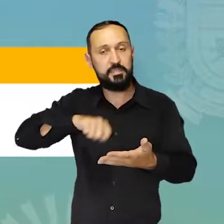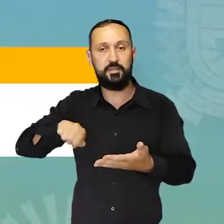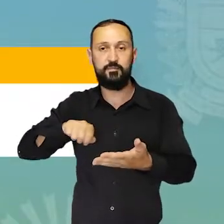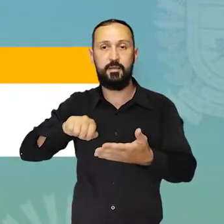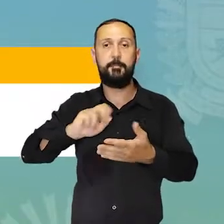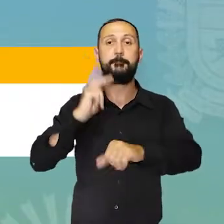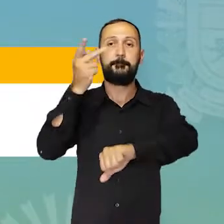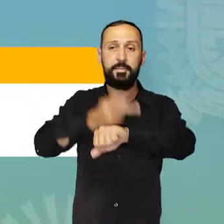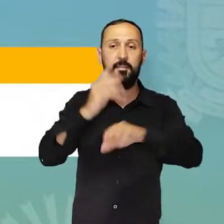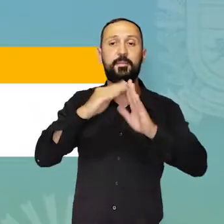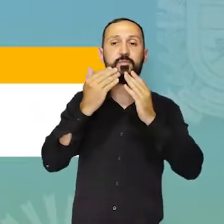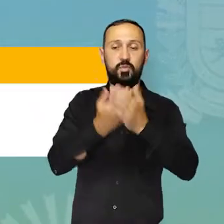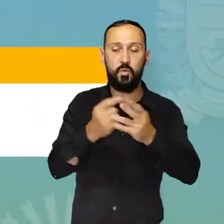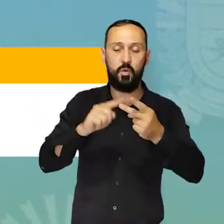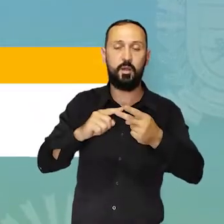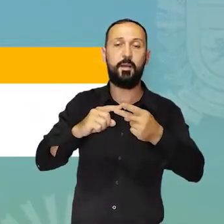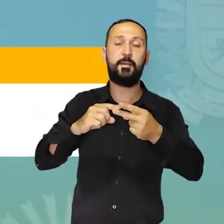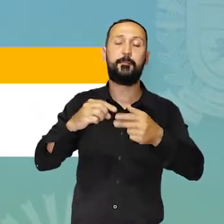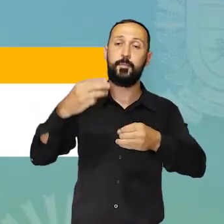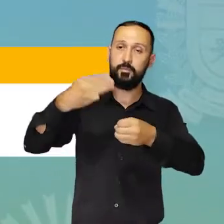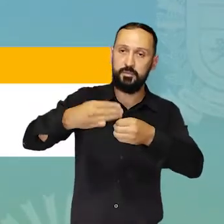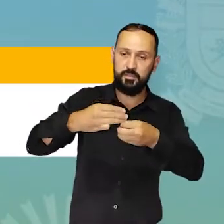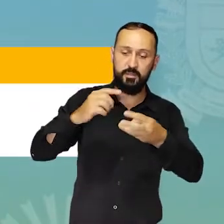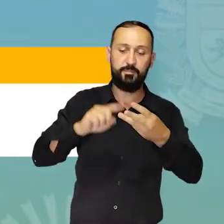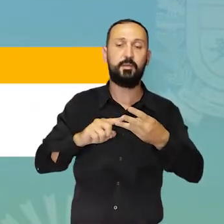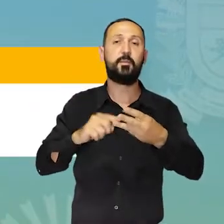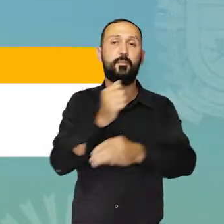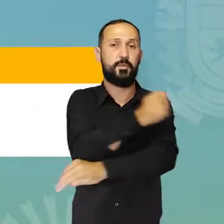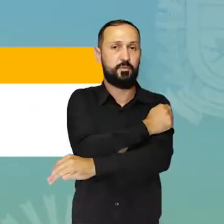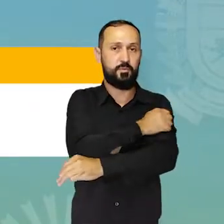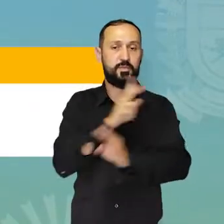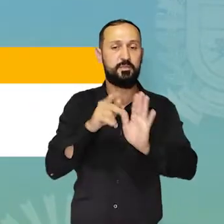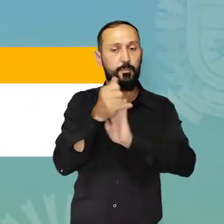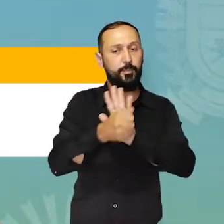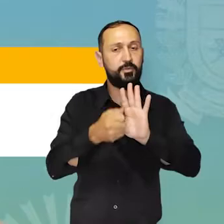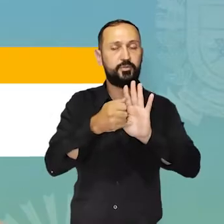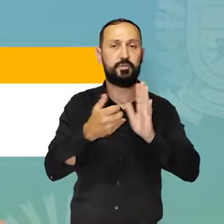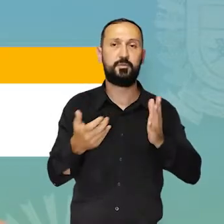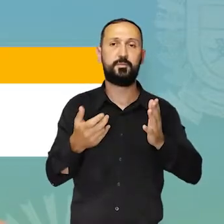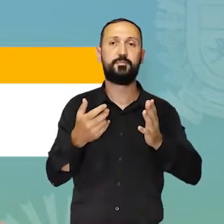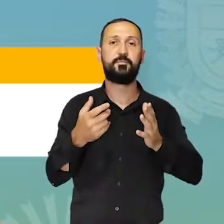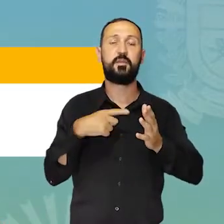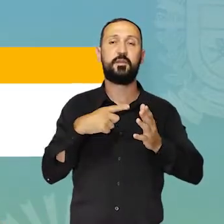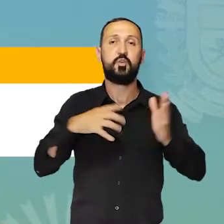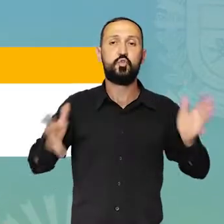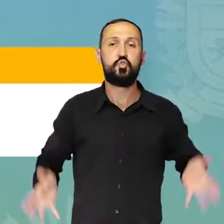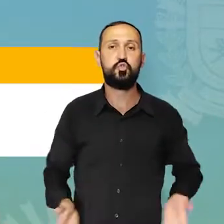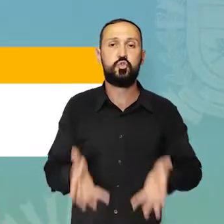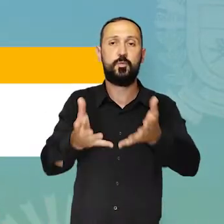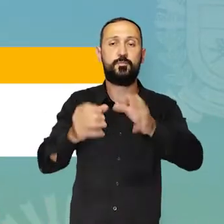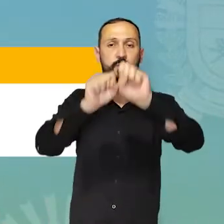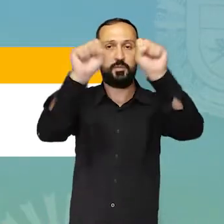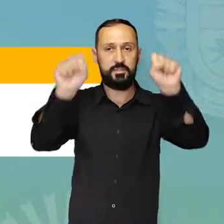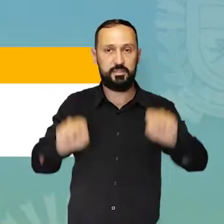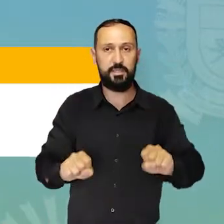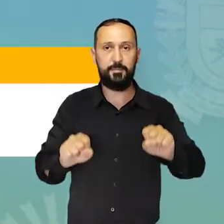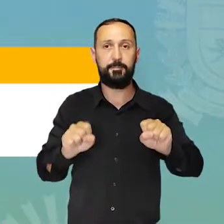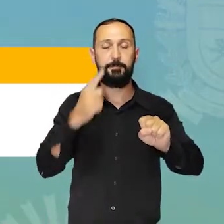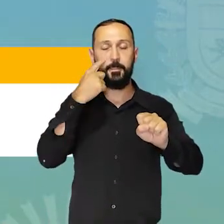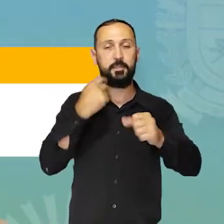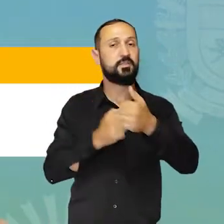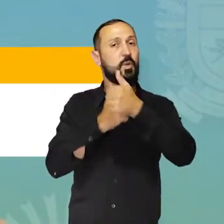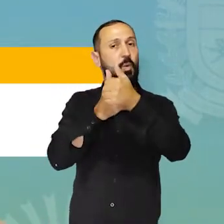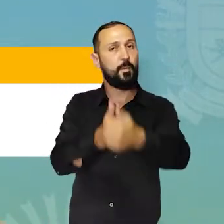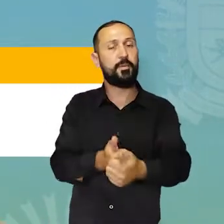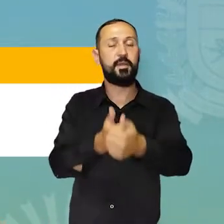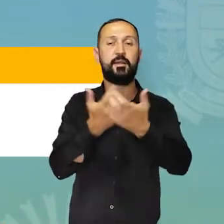e prêmio para escola para município e para alunos Esse programa é além de instituir o